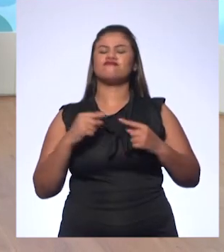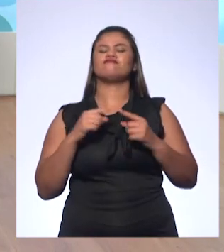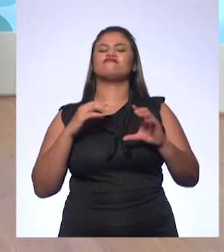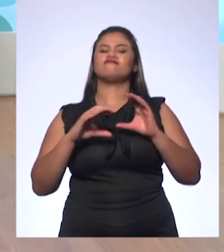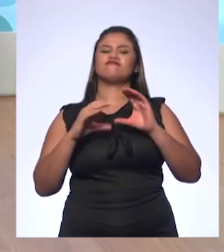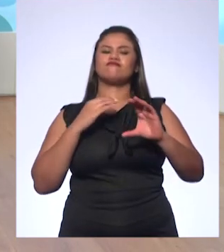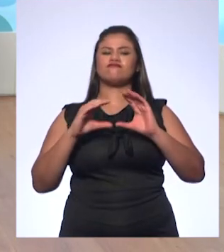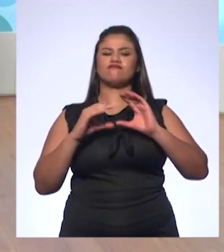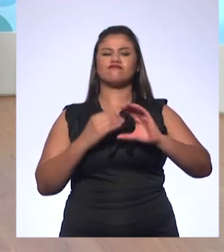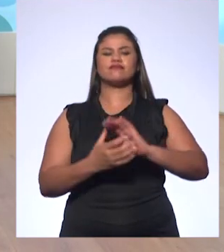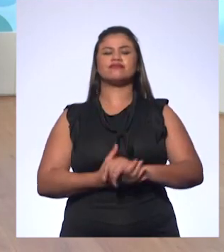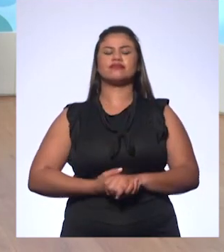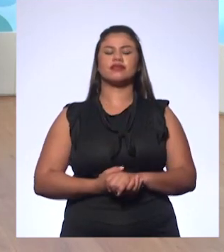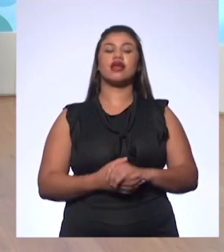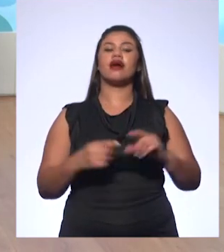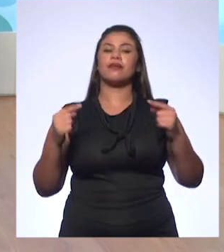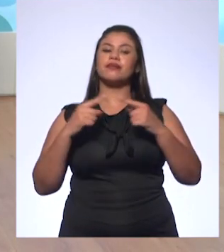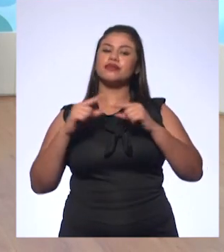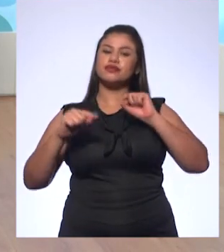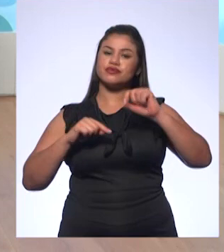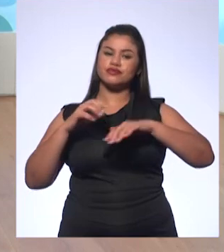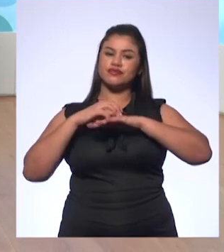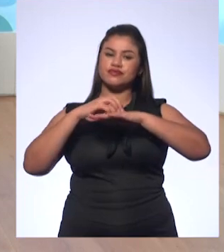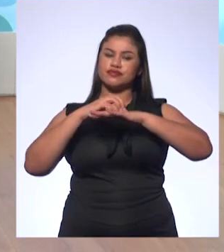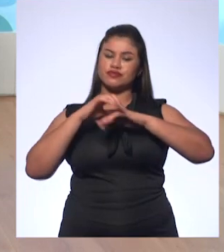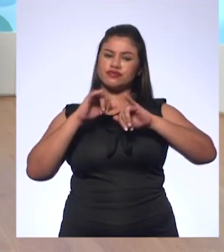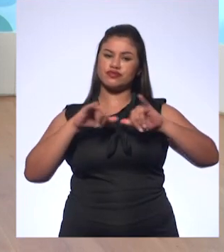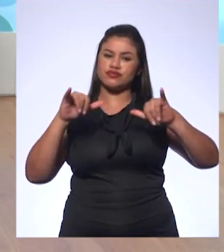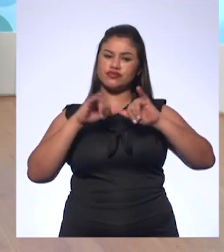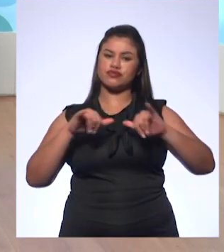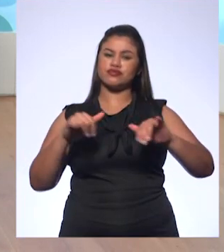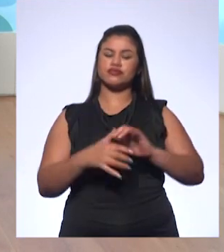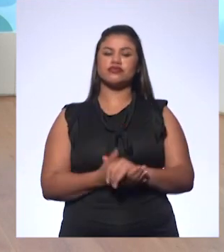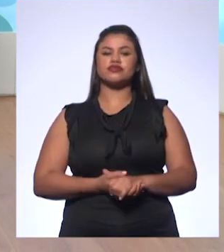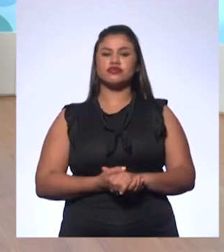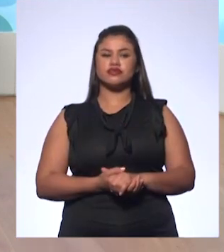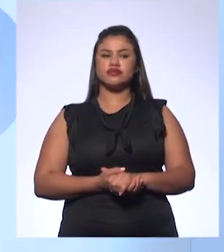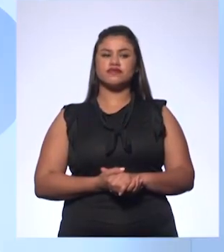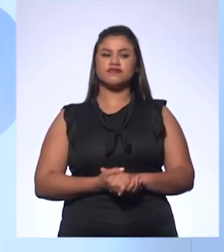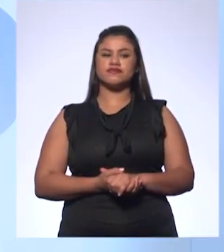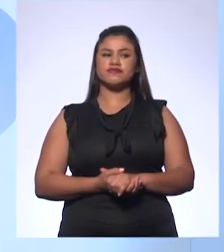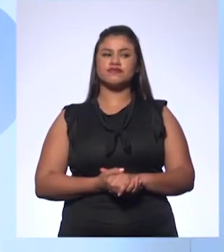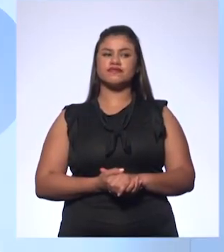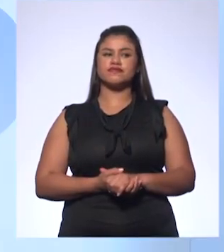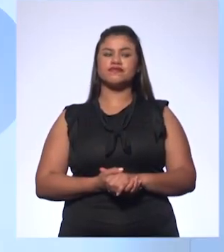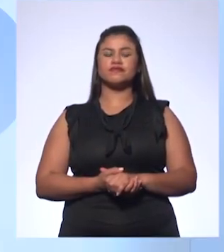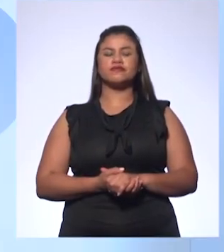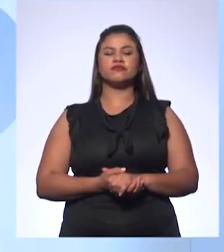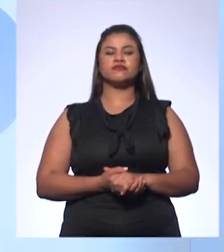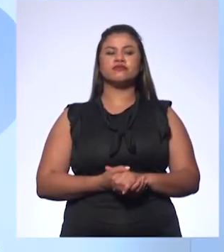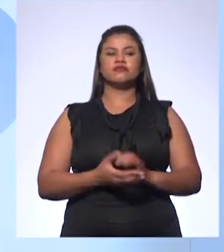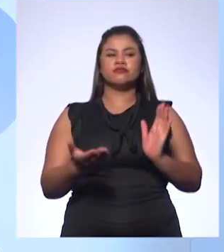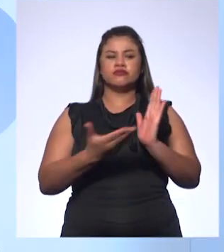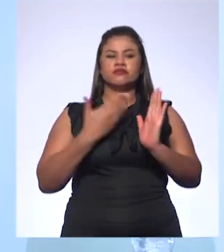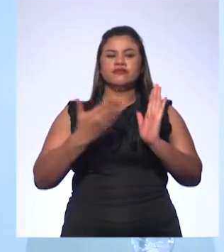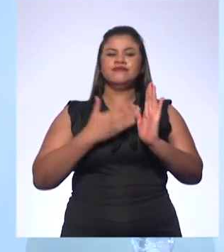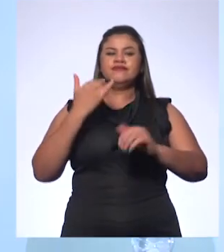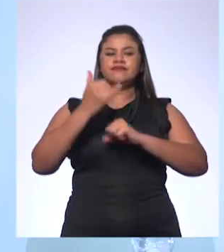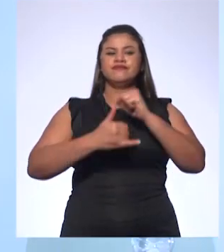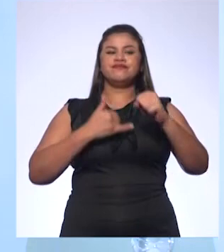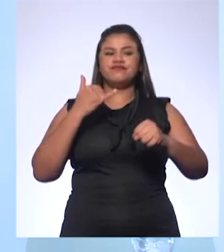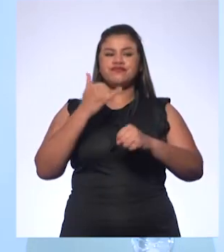comunicação que podem também veicular esse tipo de notícia. Né? Os mais comuns é a Sim, ó, televisão e o jornal. revista,